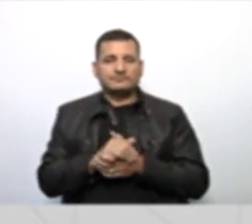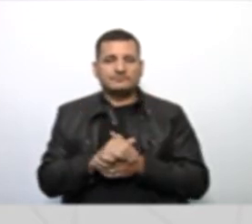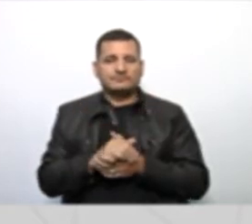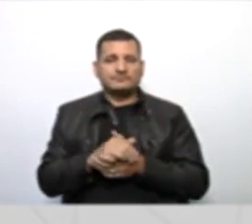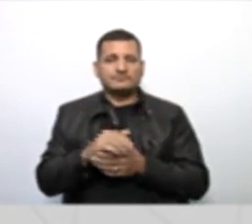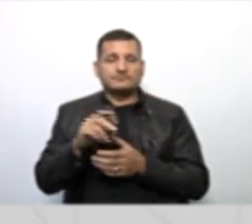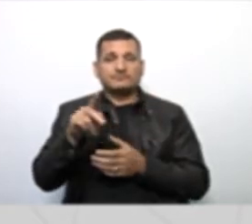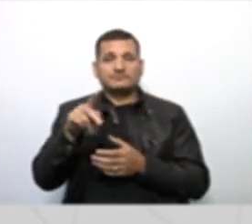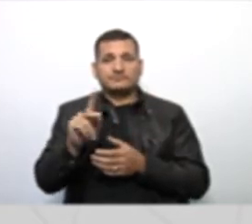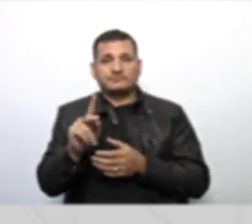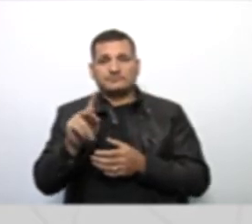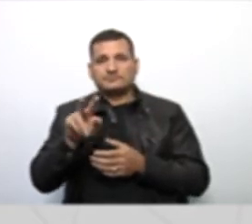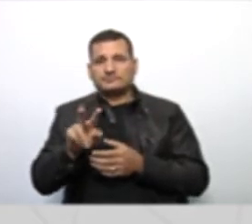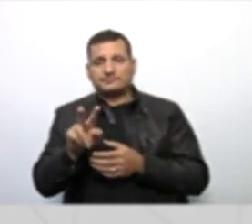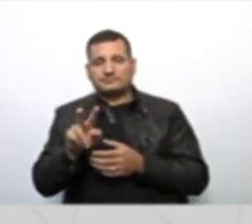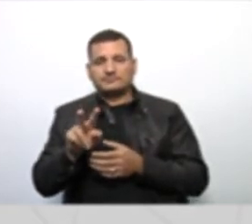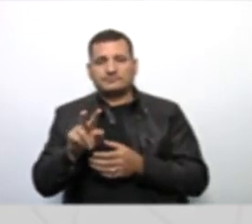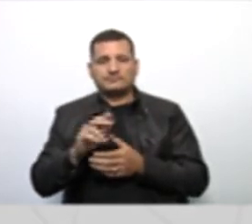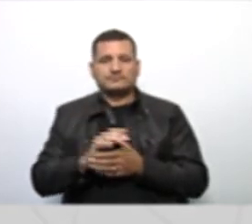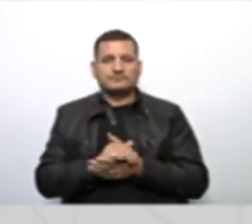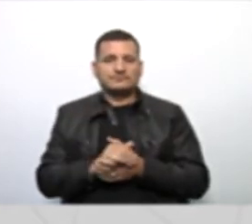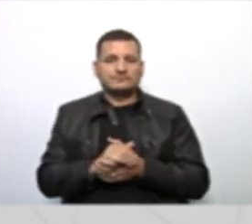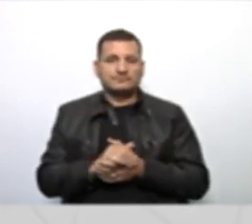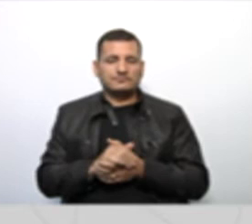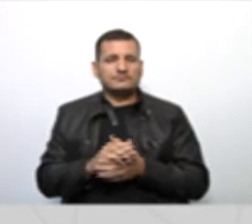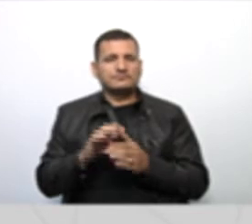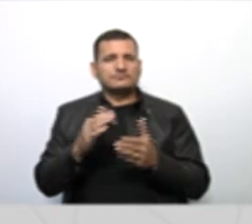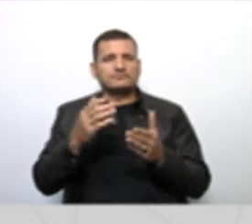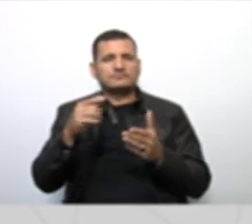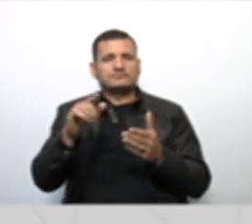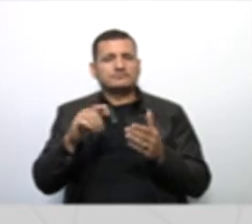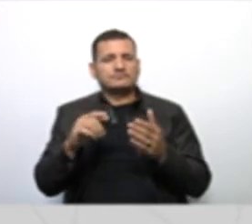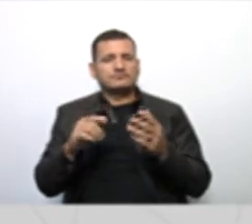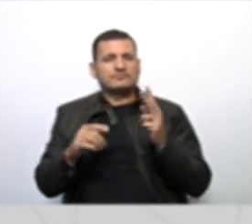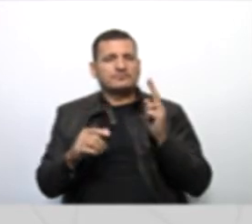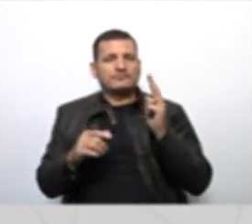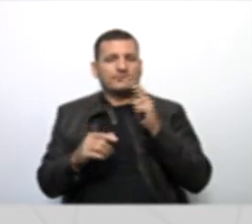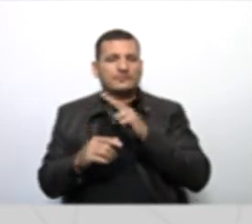Launch. A linguagem Kivy, né? Então, observe aqui. Isso aqui, ó, é um